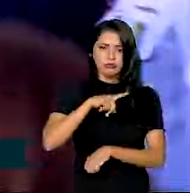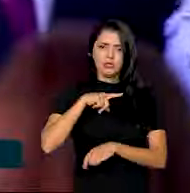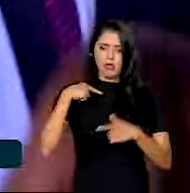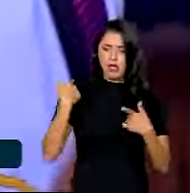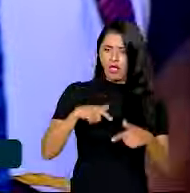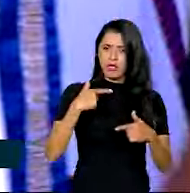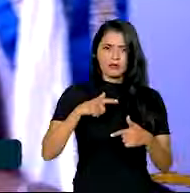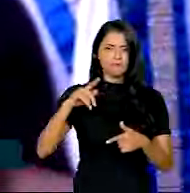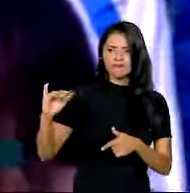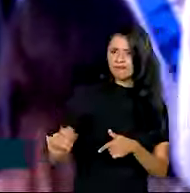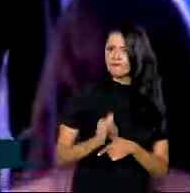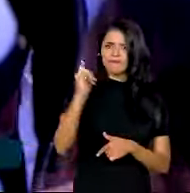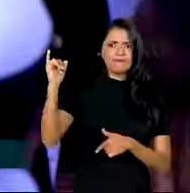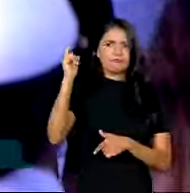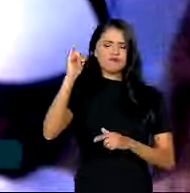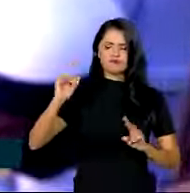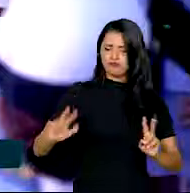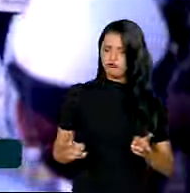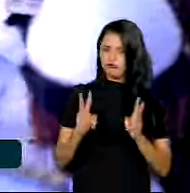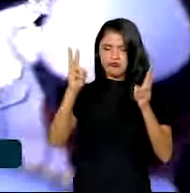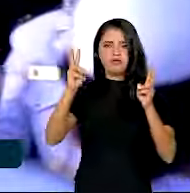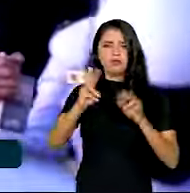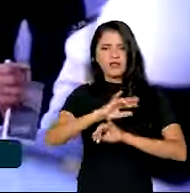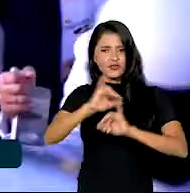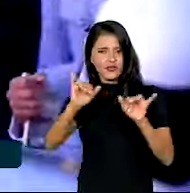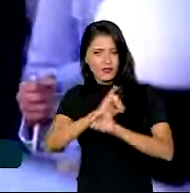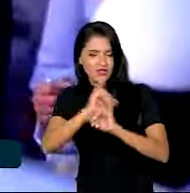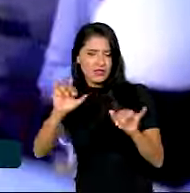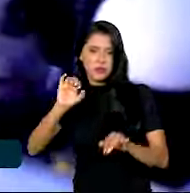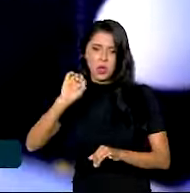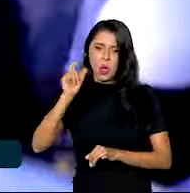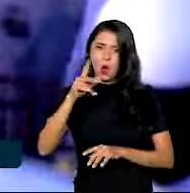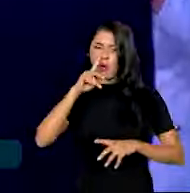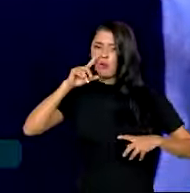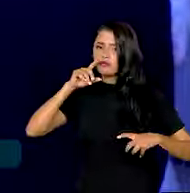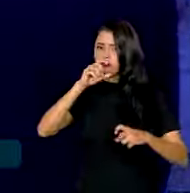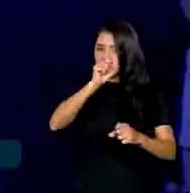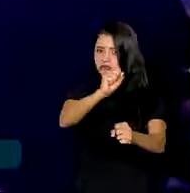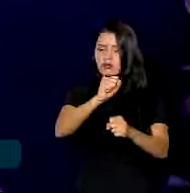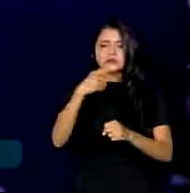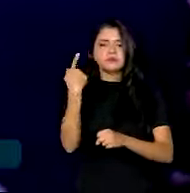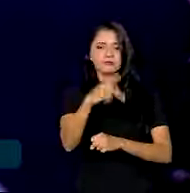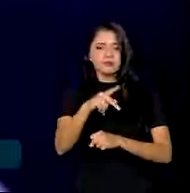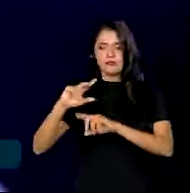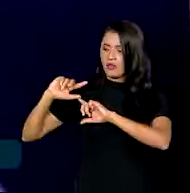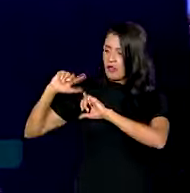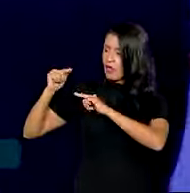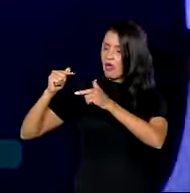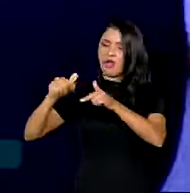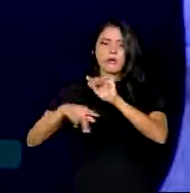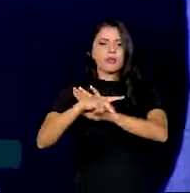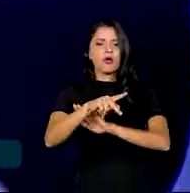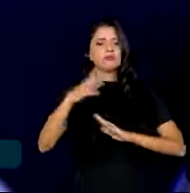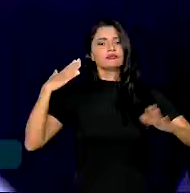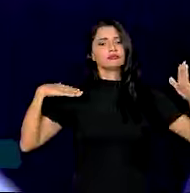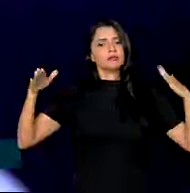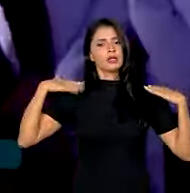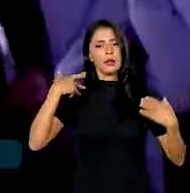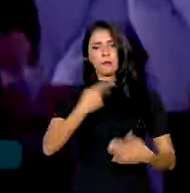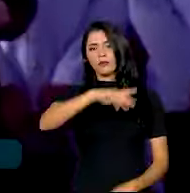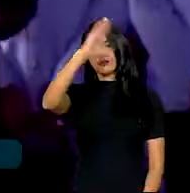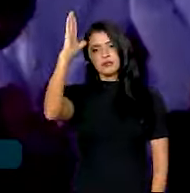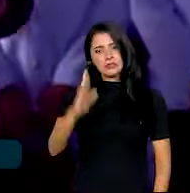prestado relevantes serviços na divulgação ou no fortalecimento das tradições da Marinha do